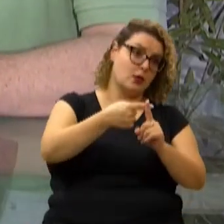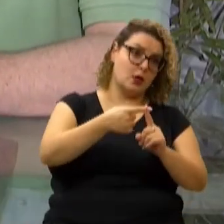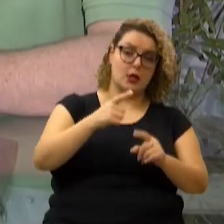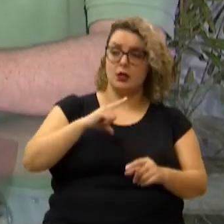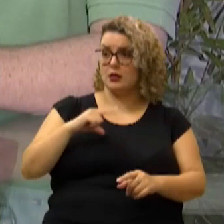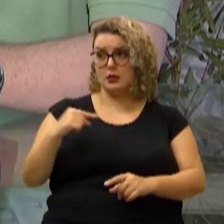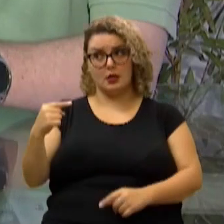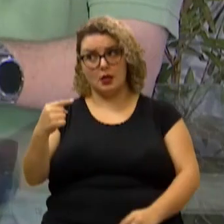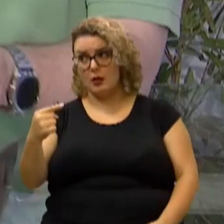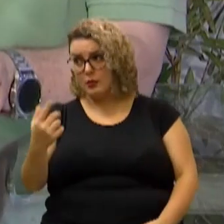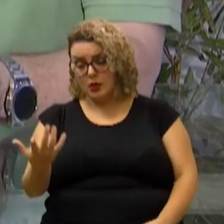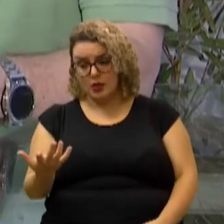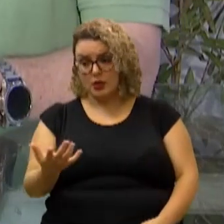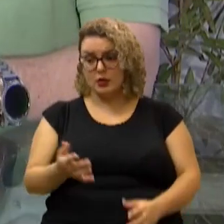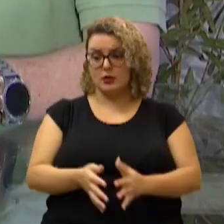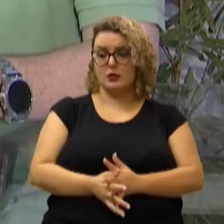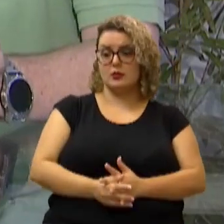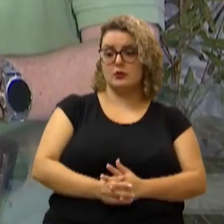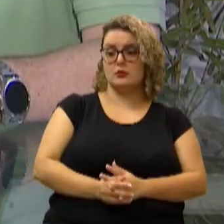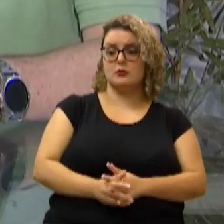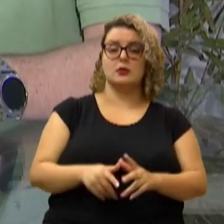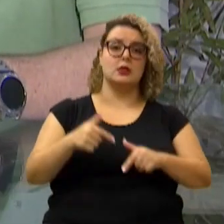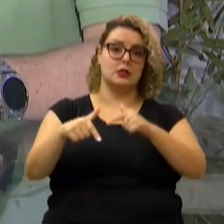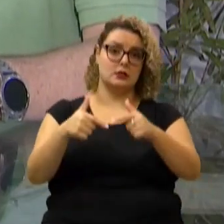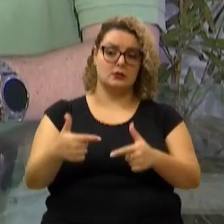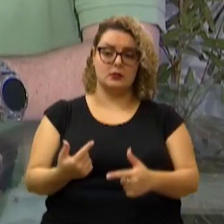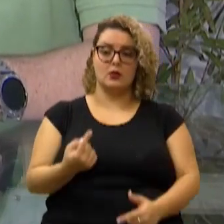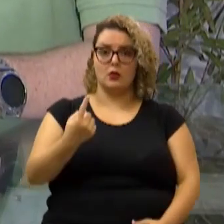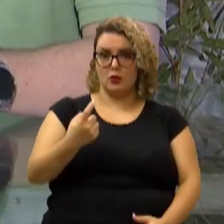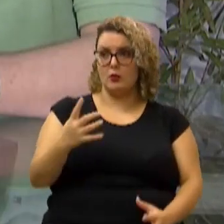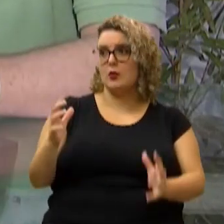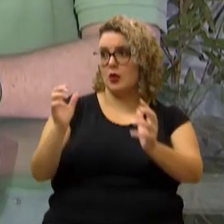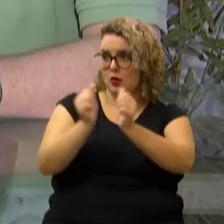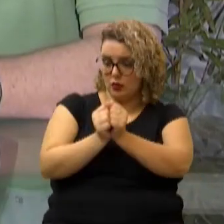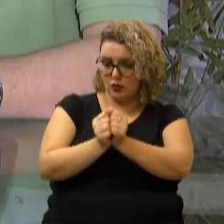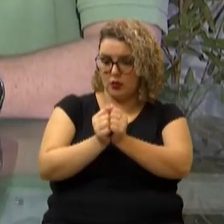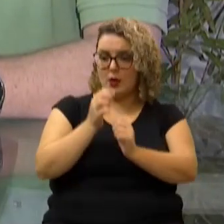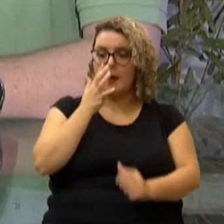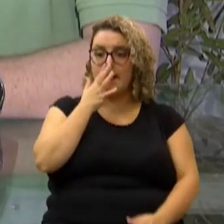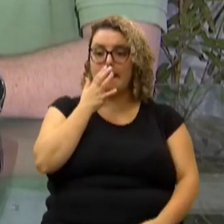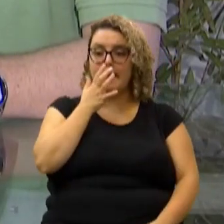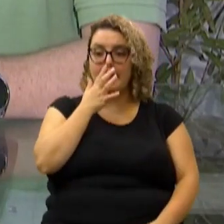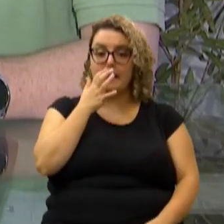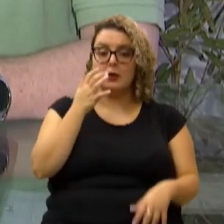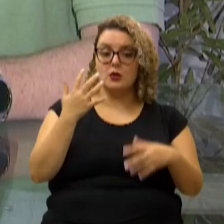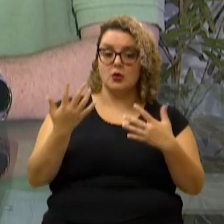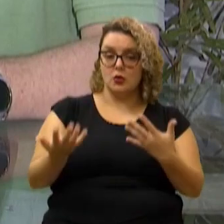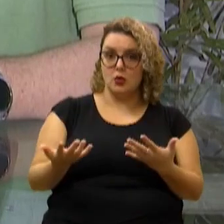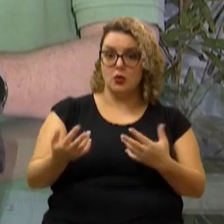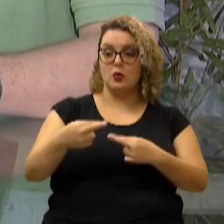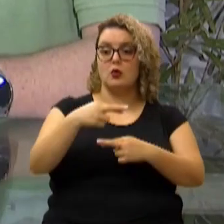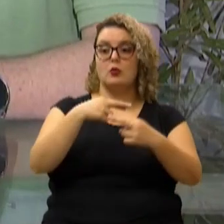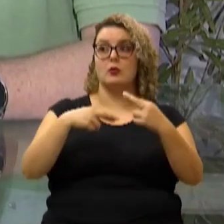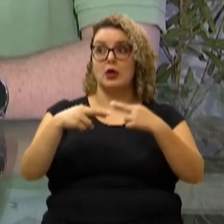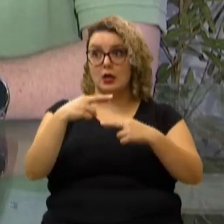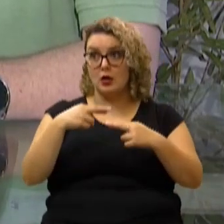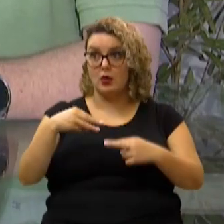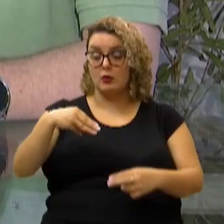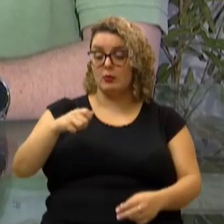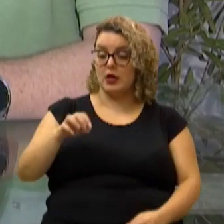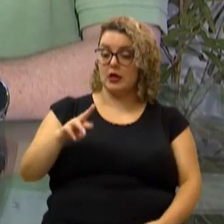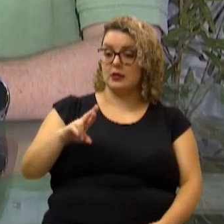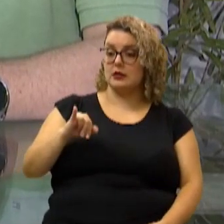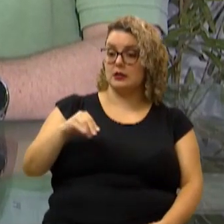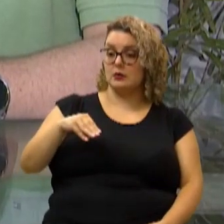positivos existem pontos negativos em se trabalhar com uma conta conjunta e como uma relação